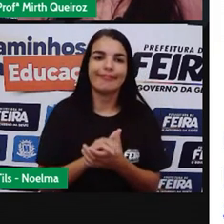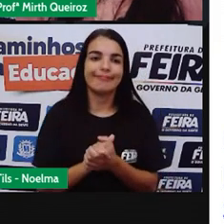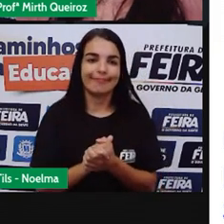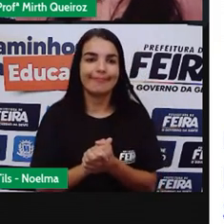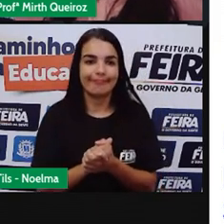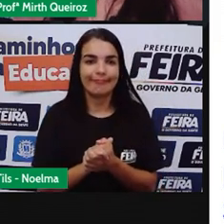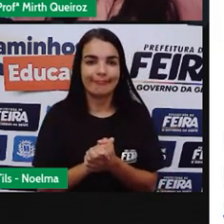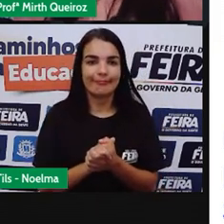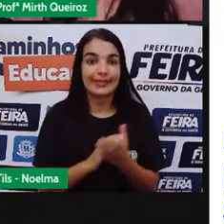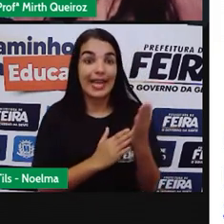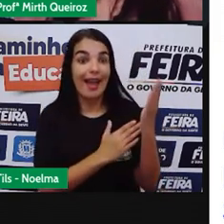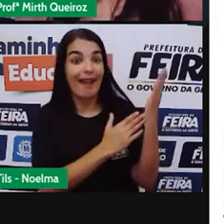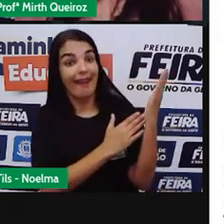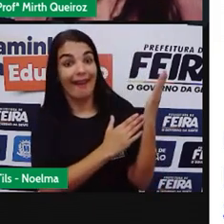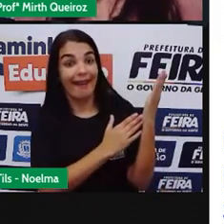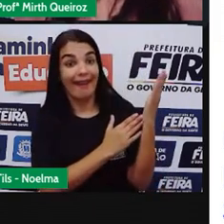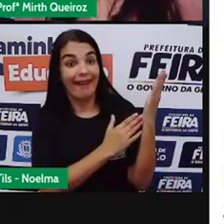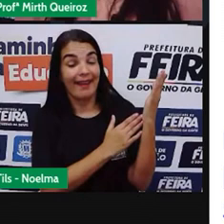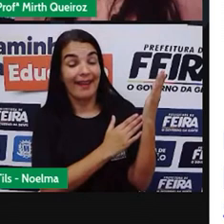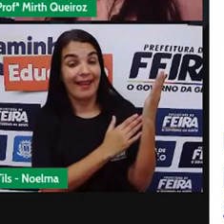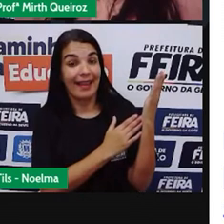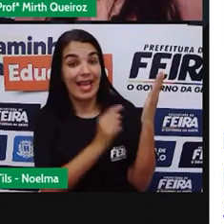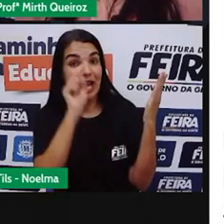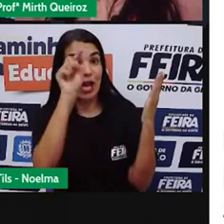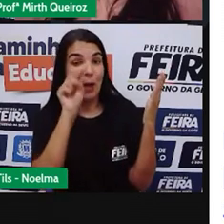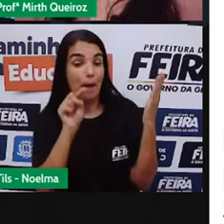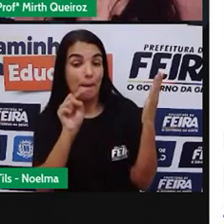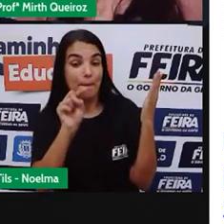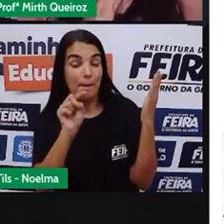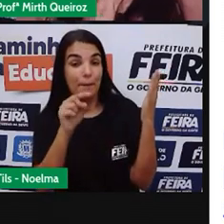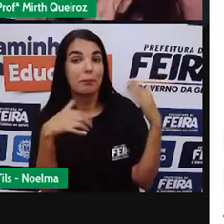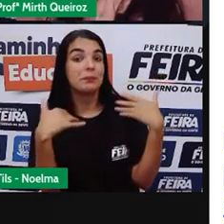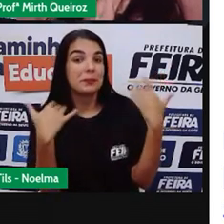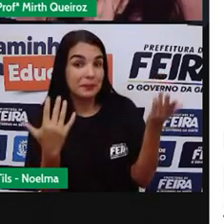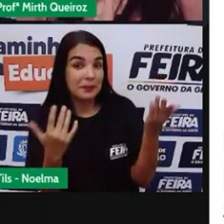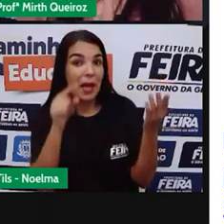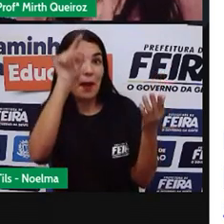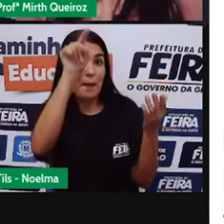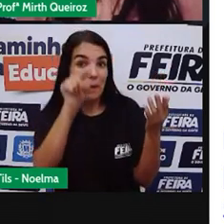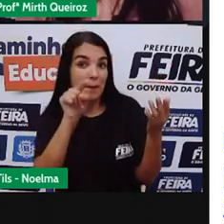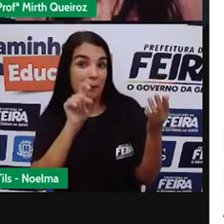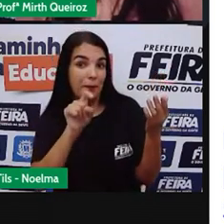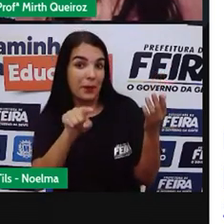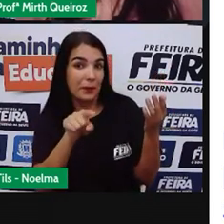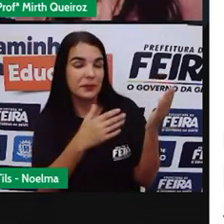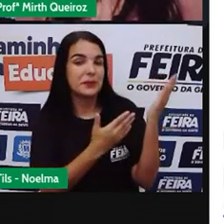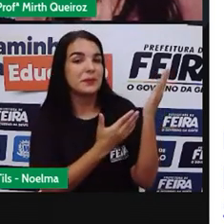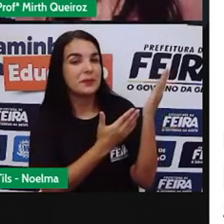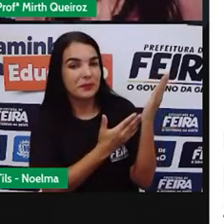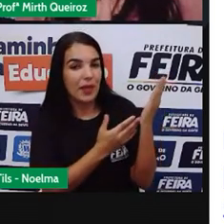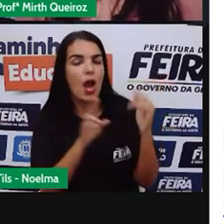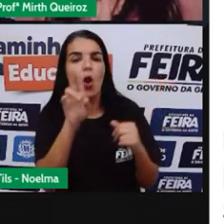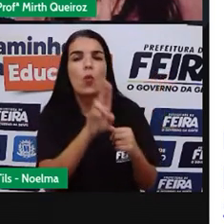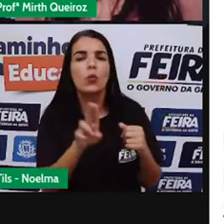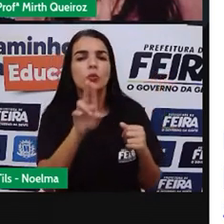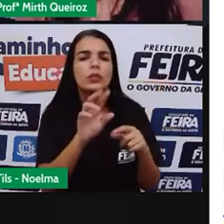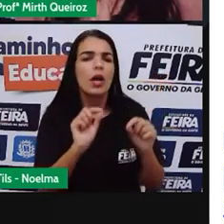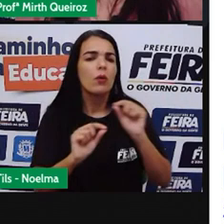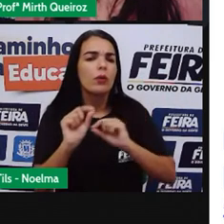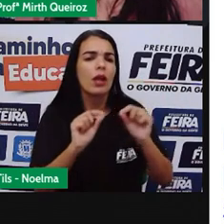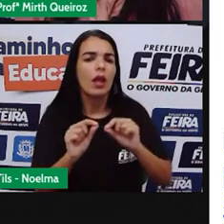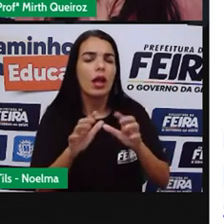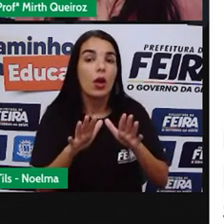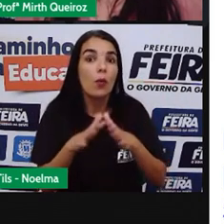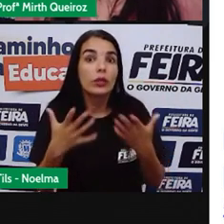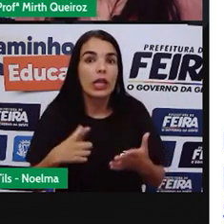interrogação para indicar uma pergunta. Ponto de exclamação, que é usado quando se